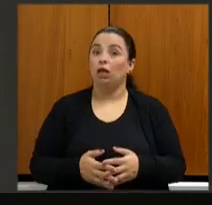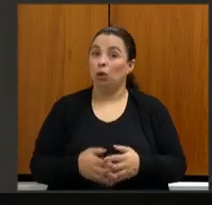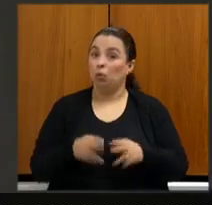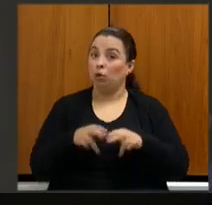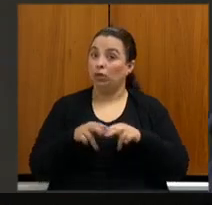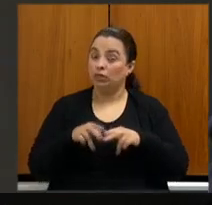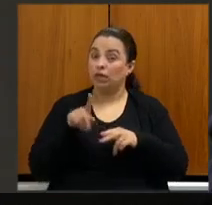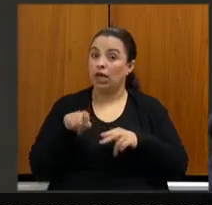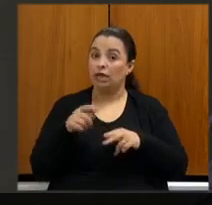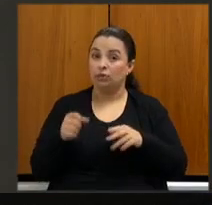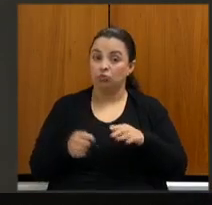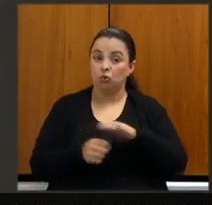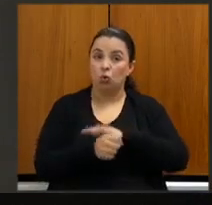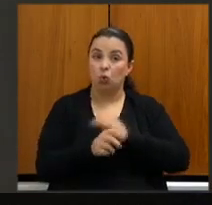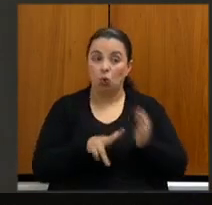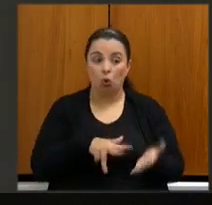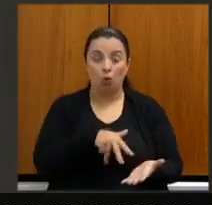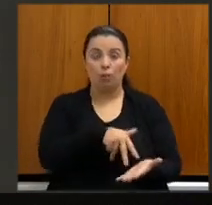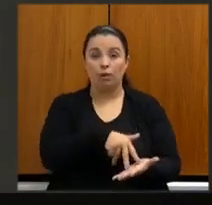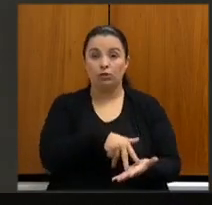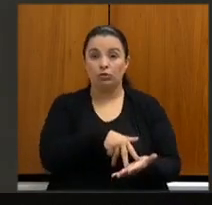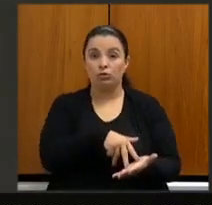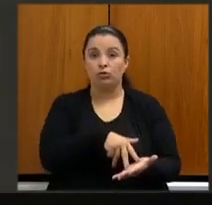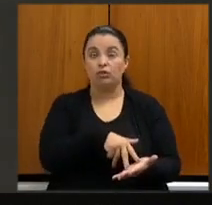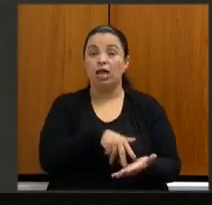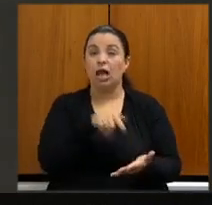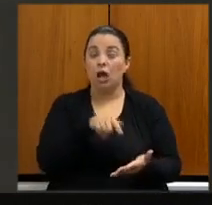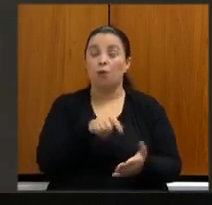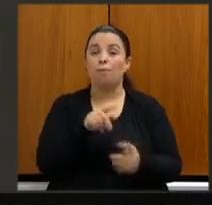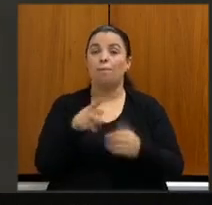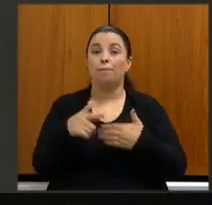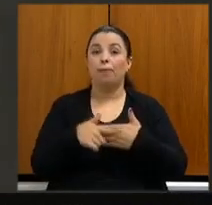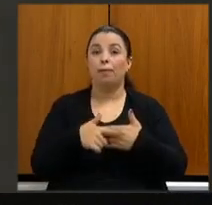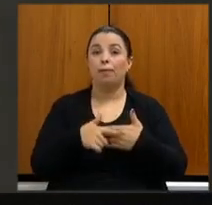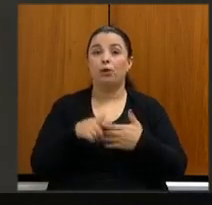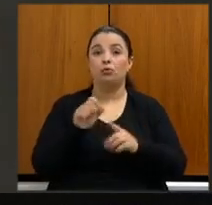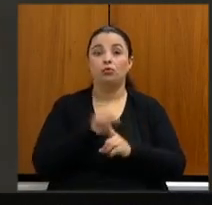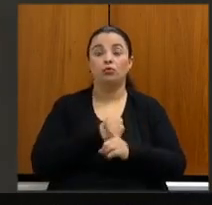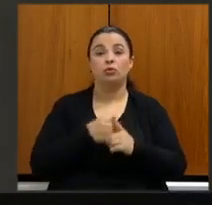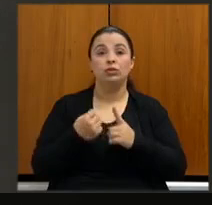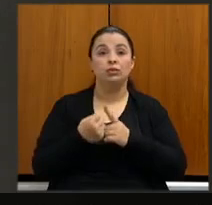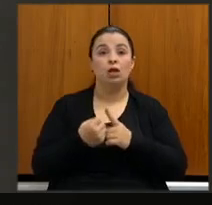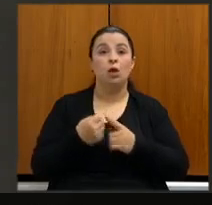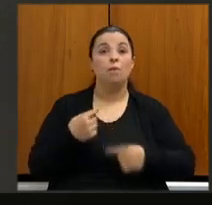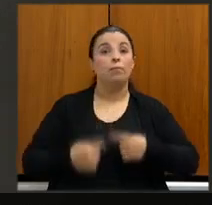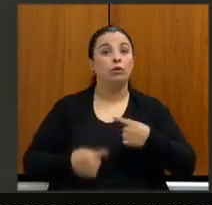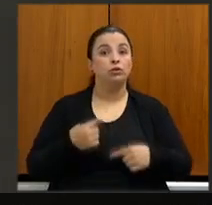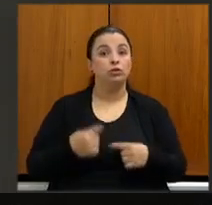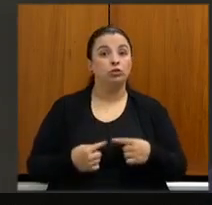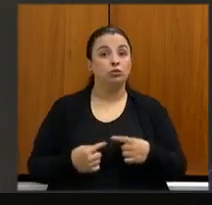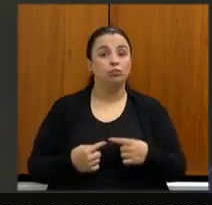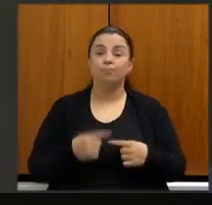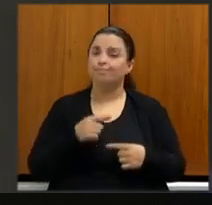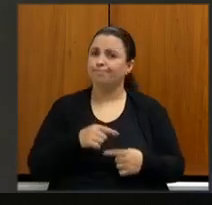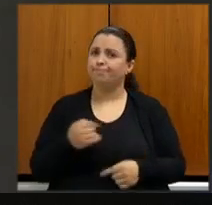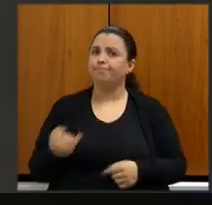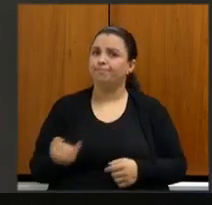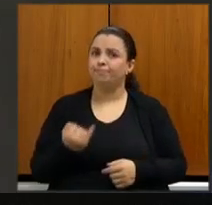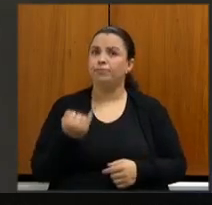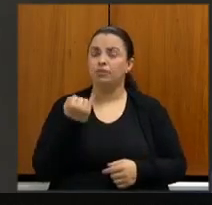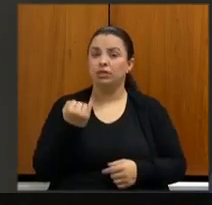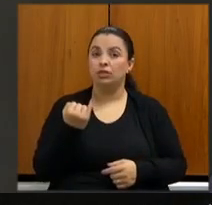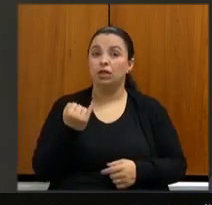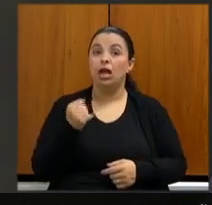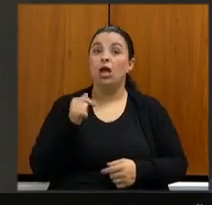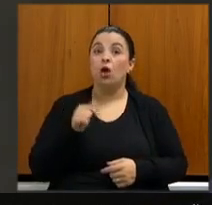elas ocupam um papel social e político um papel fundamental os